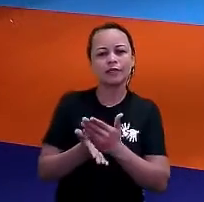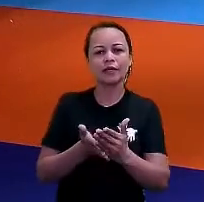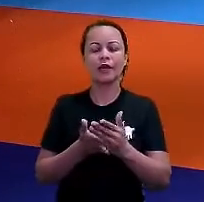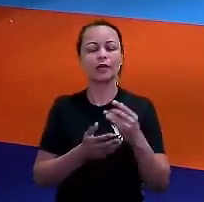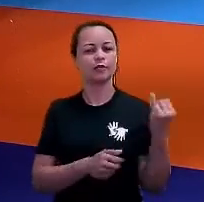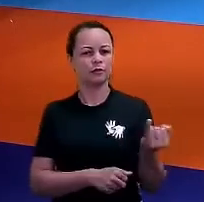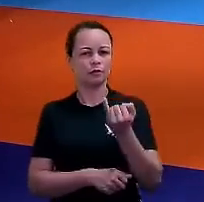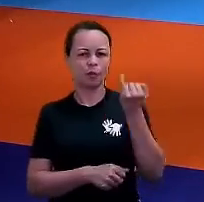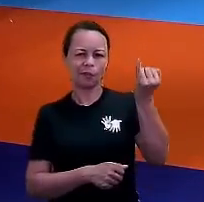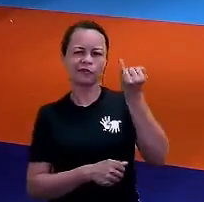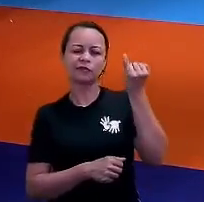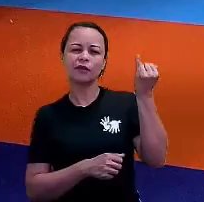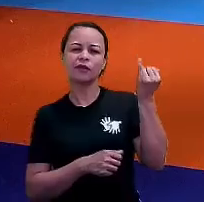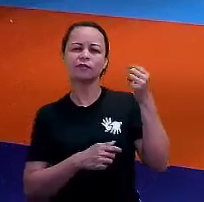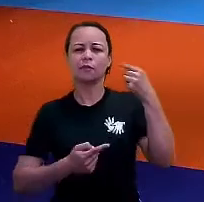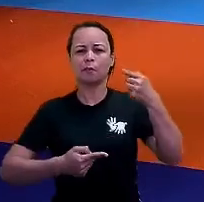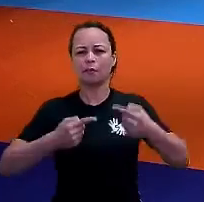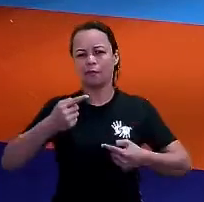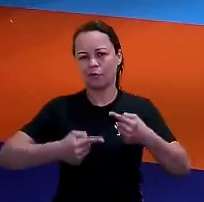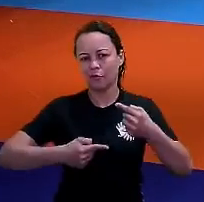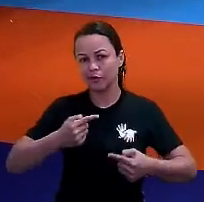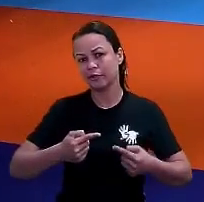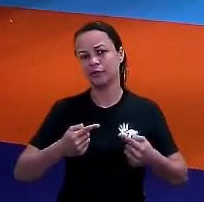importância política,